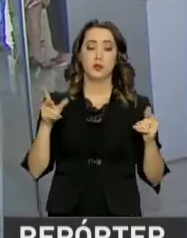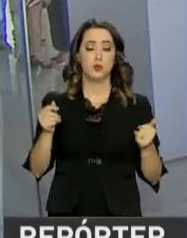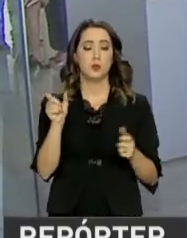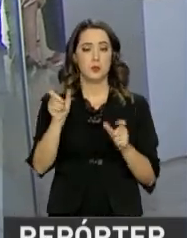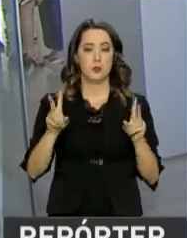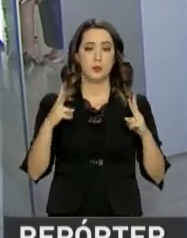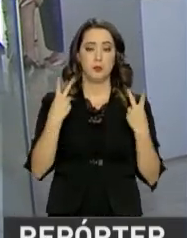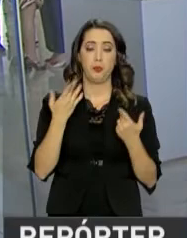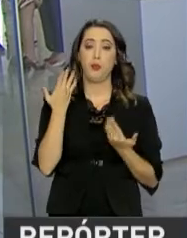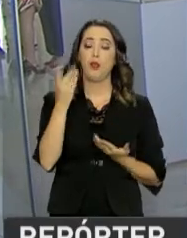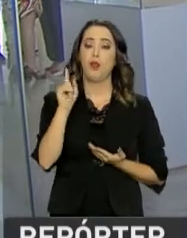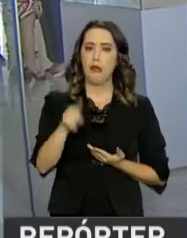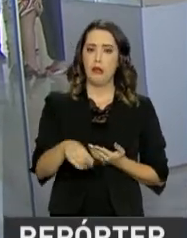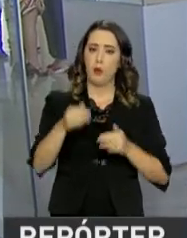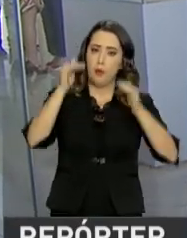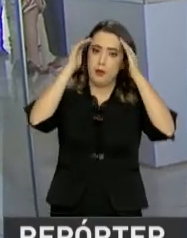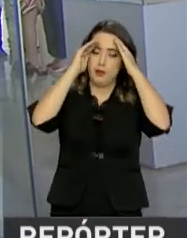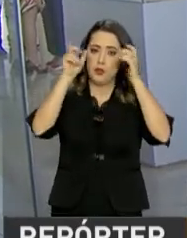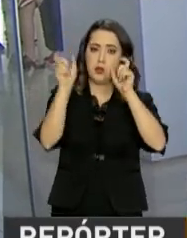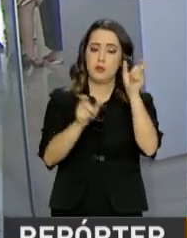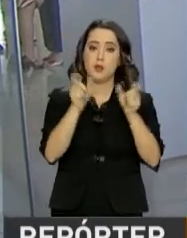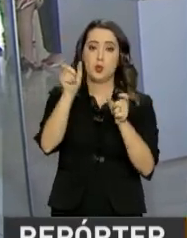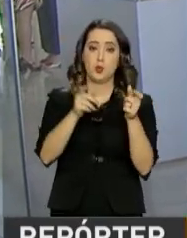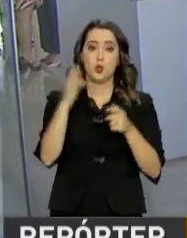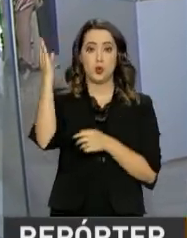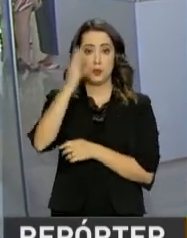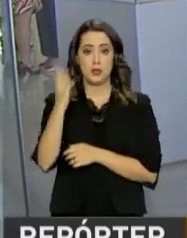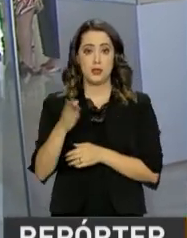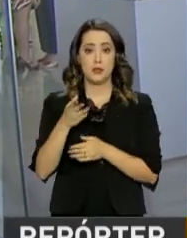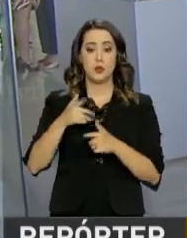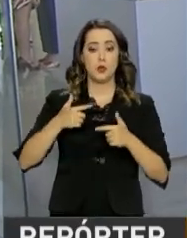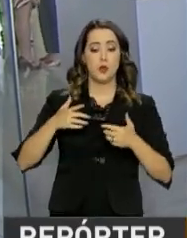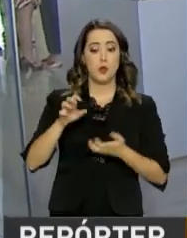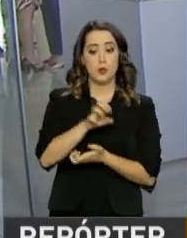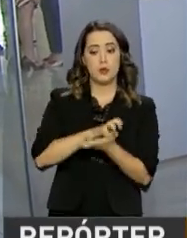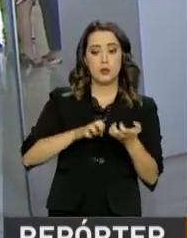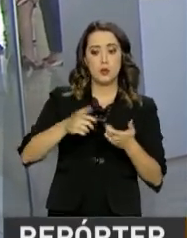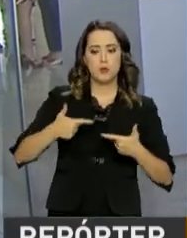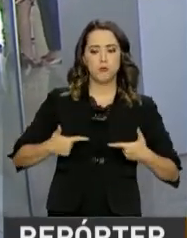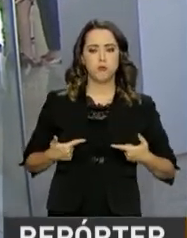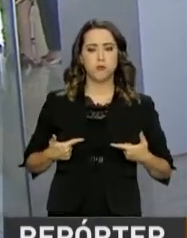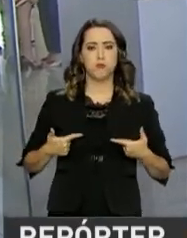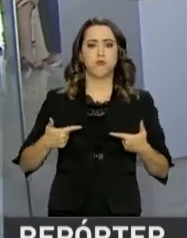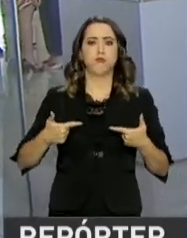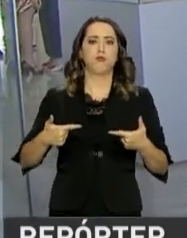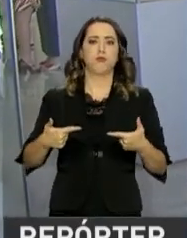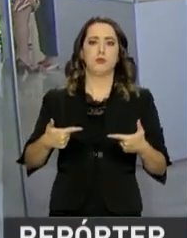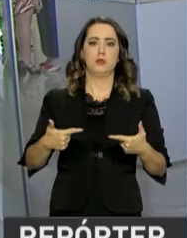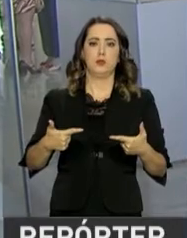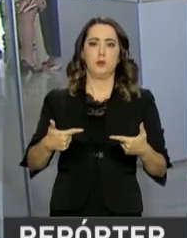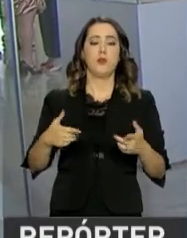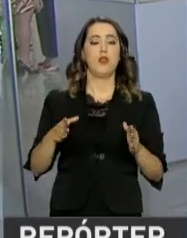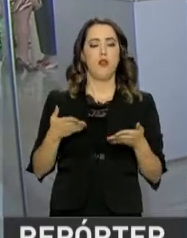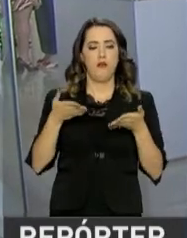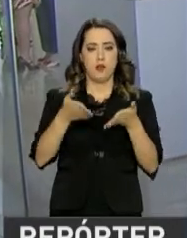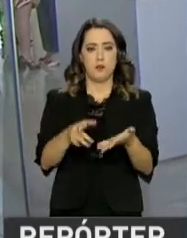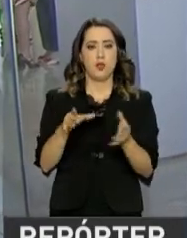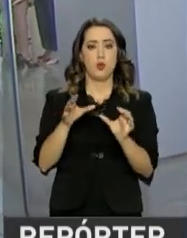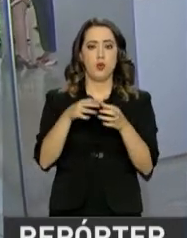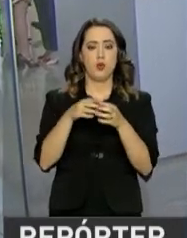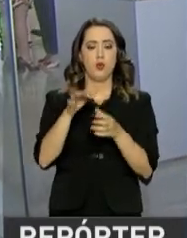pois é roberto elas só são homenageados aí os brasileiros que lutaram na segunda guerra mundial portanto fizeram parte da feb a força expedicionária